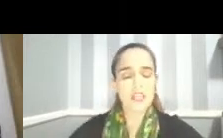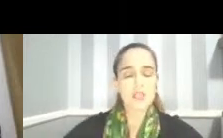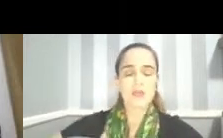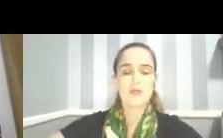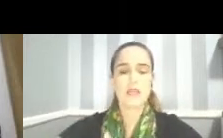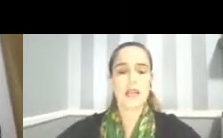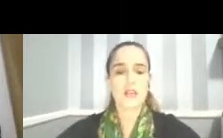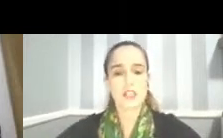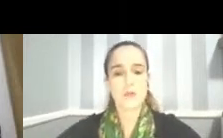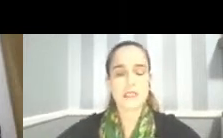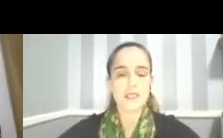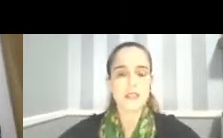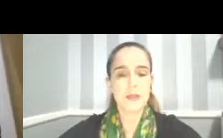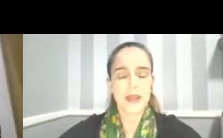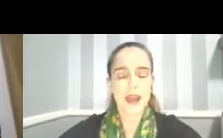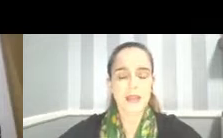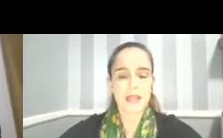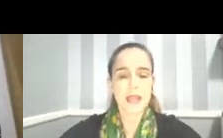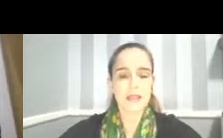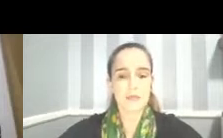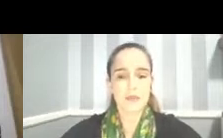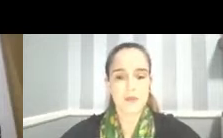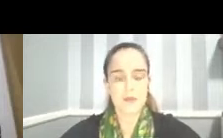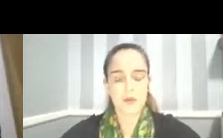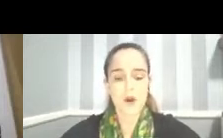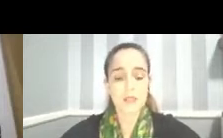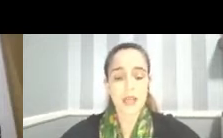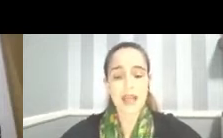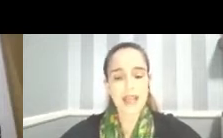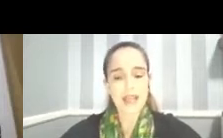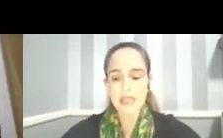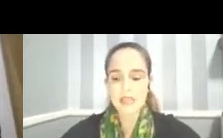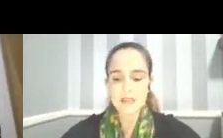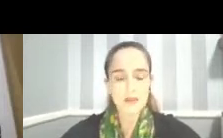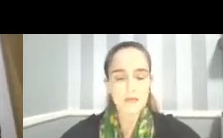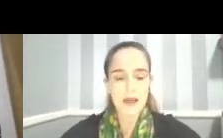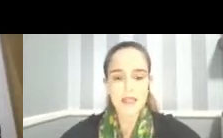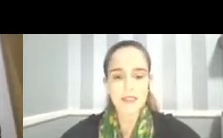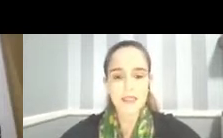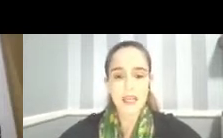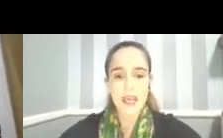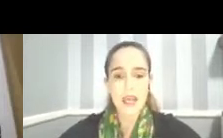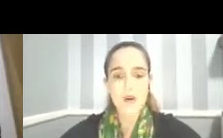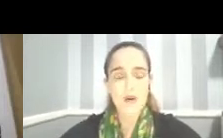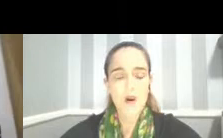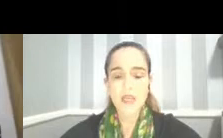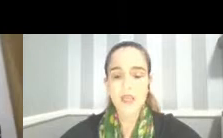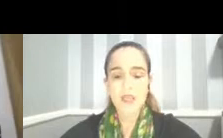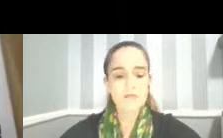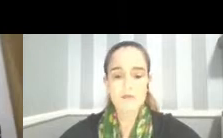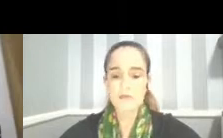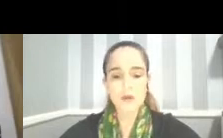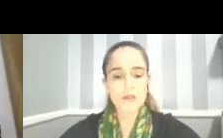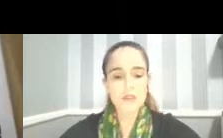tem vítima, todo cenário que a gente precisa empregar as técnicas de primeiros socorros, aquela avaliação primária, ela